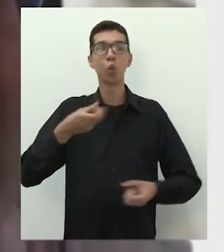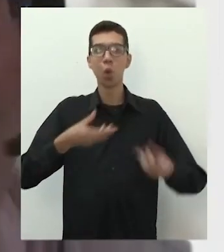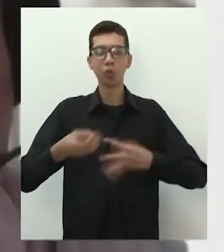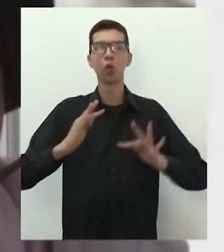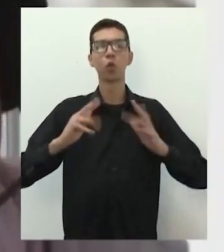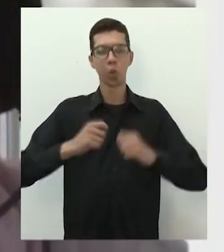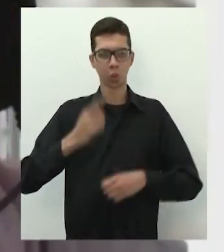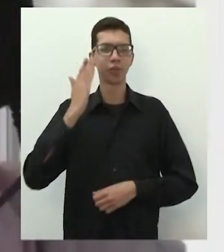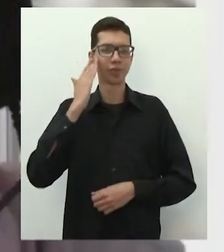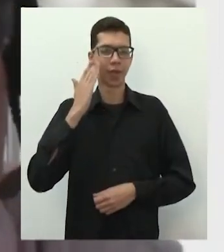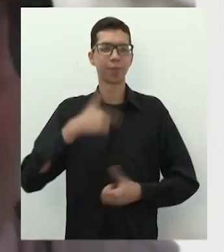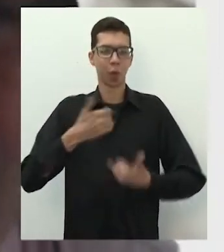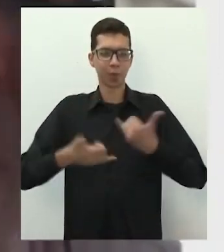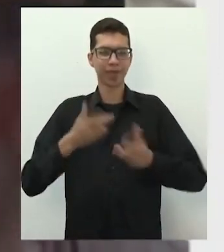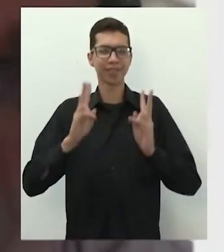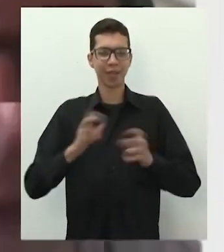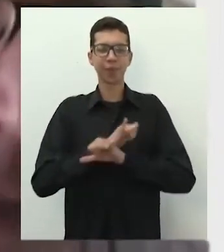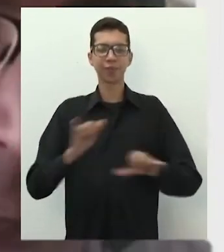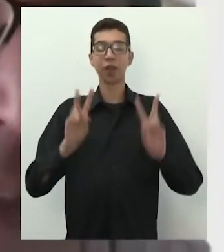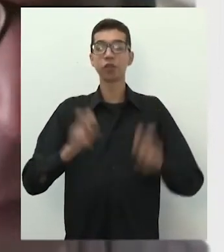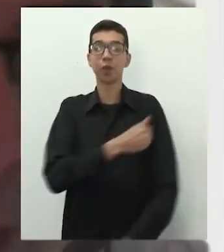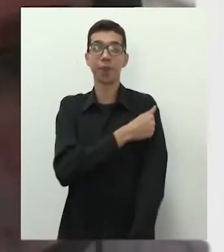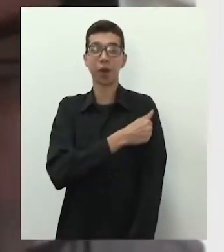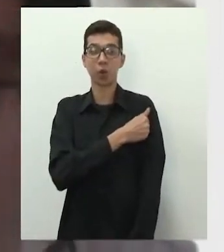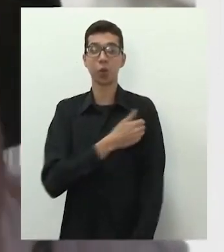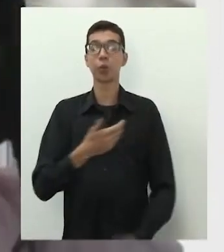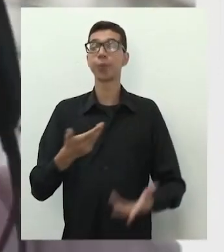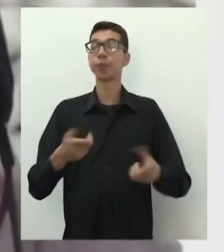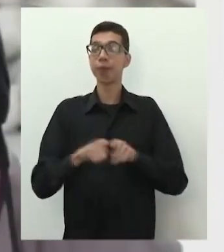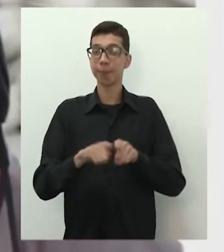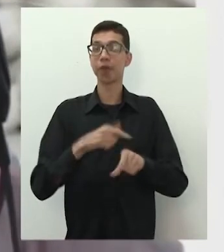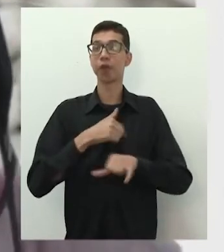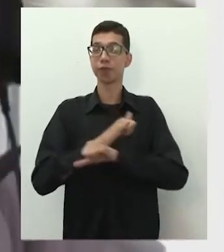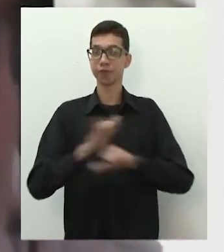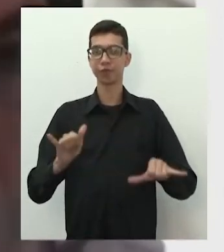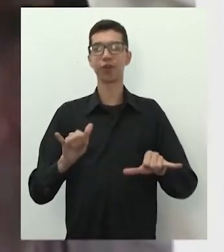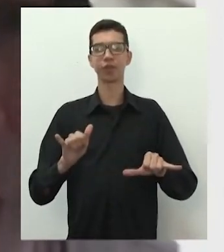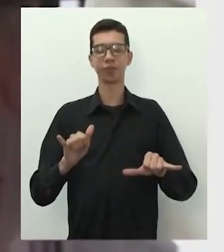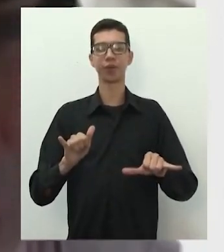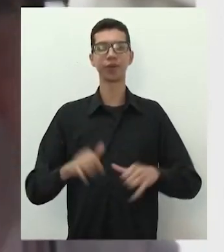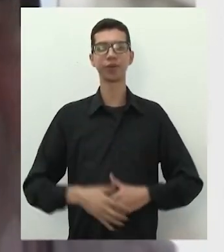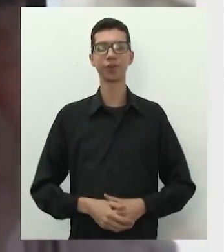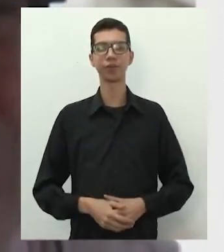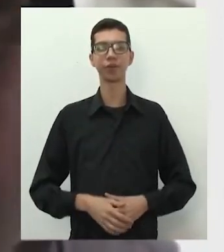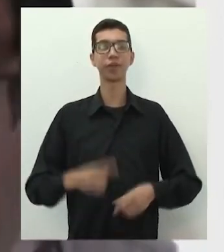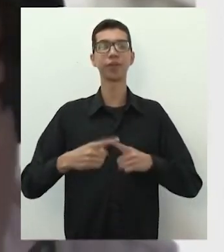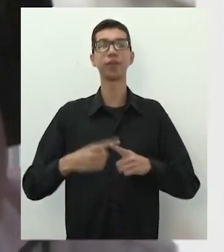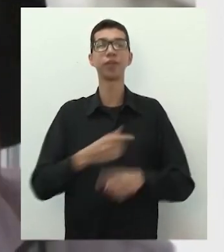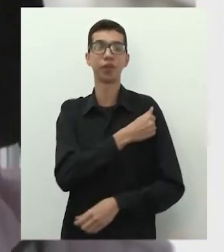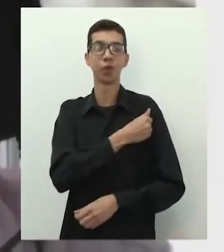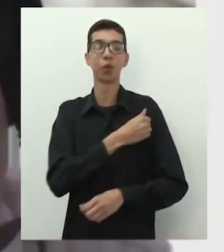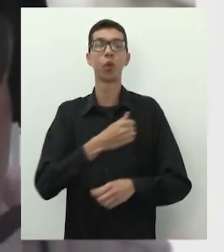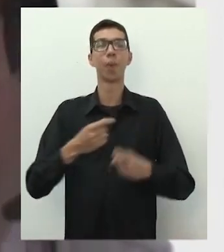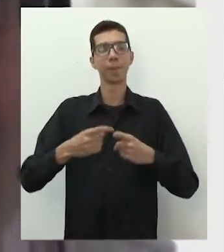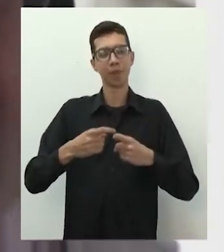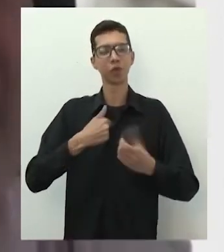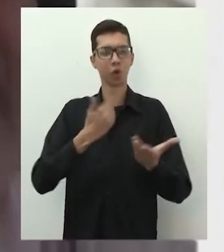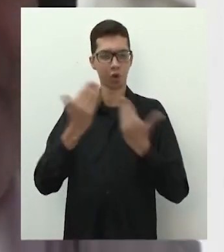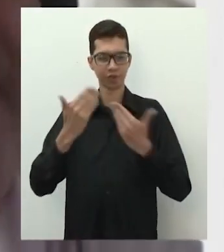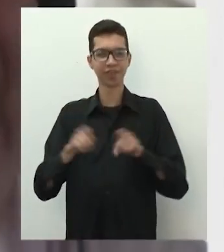eu entendendo os comentários aí dos seus professores, Tânia, eu entendo um pouco de aflição no coração, porque